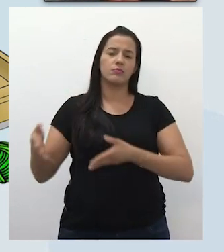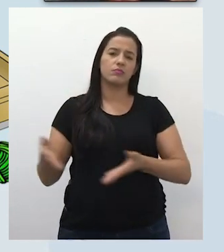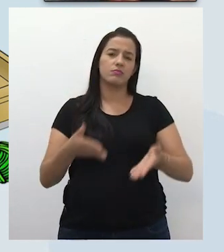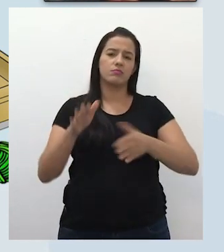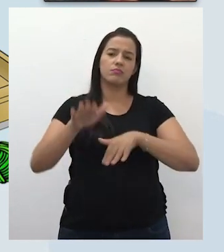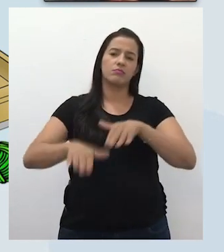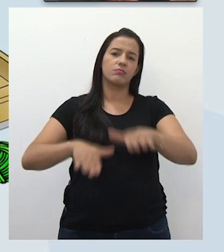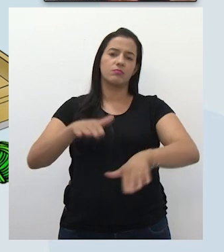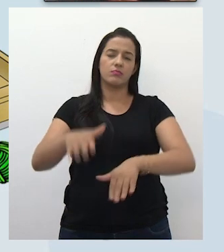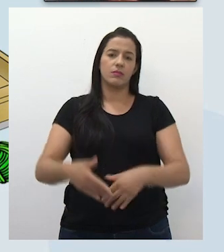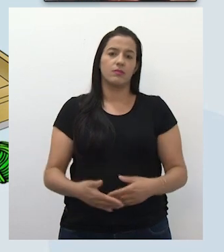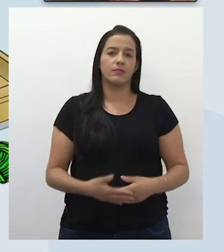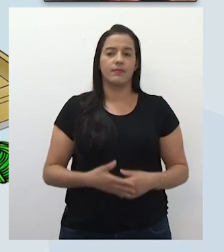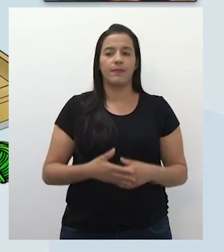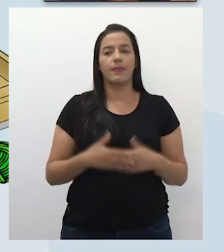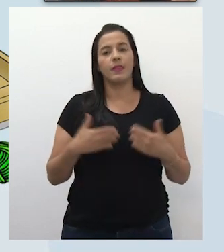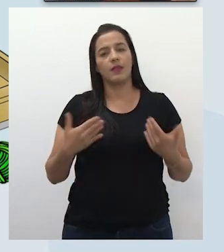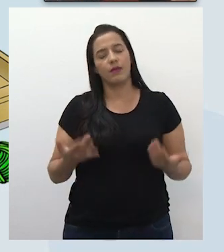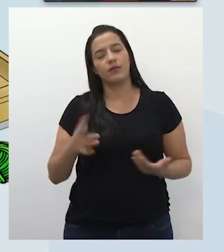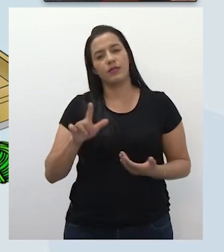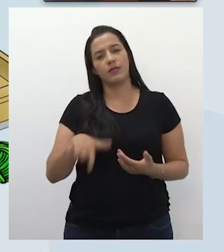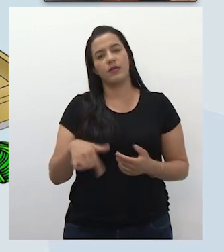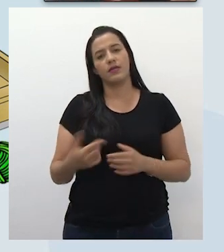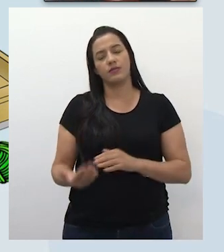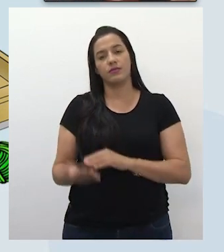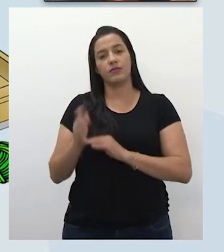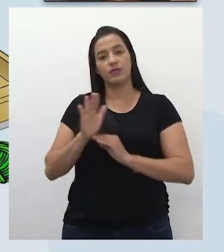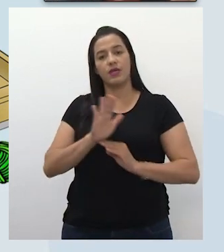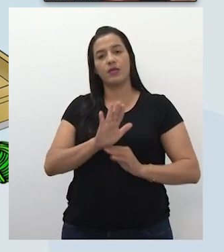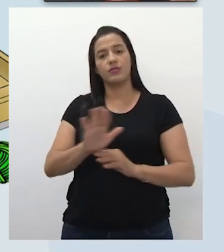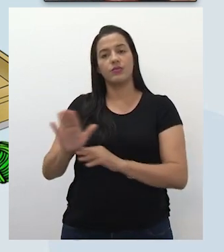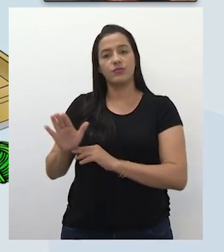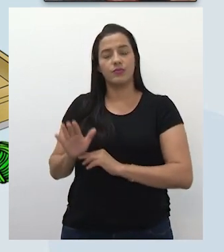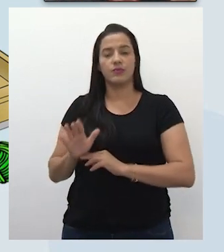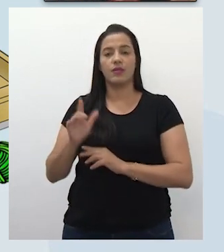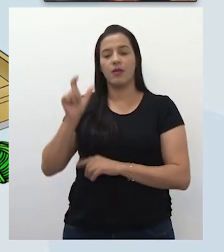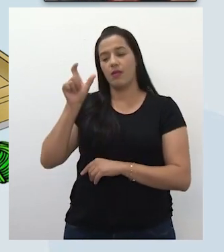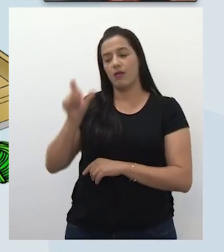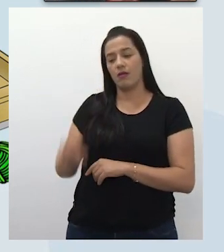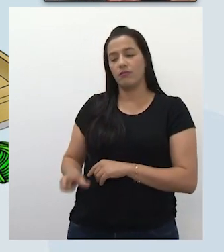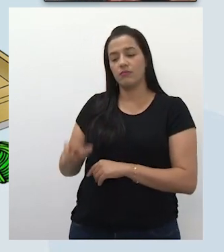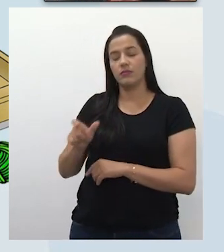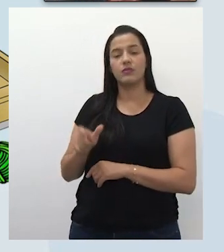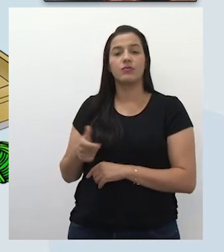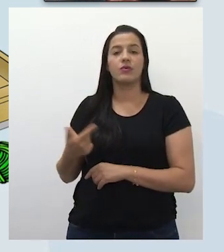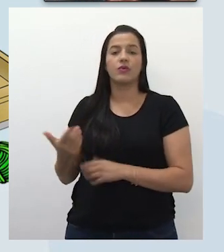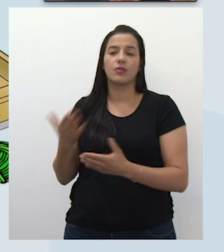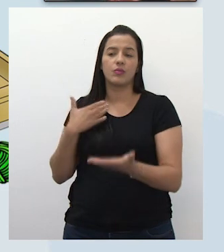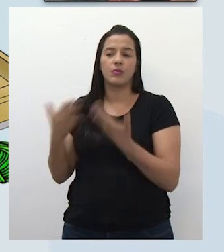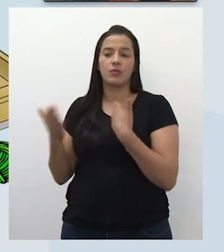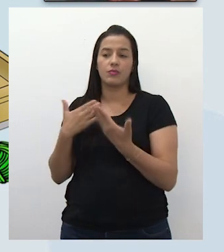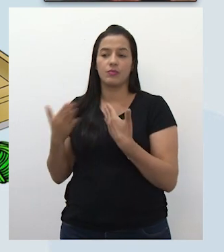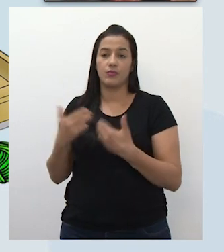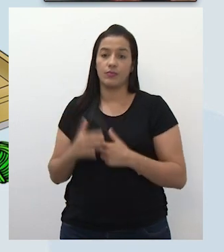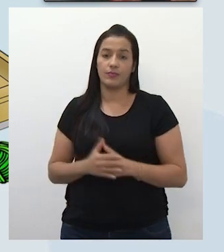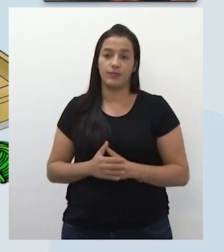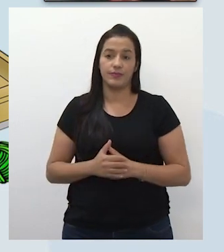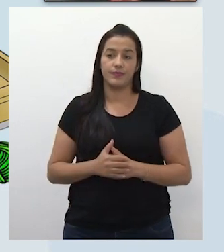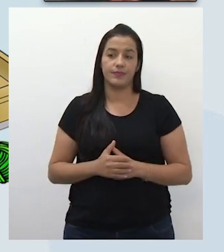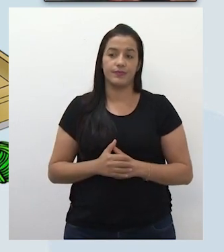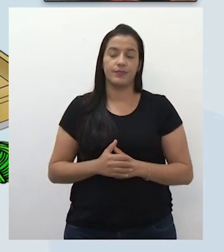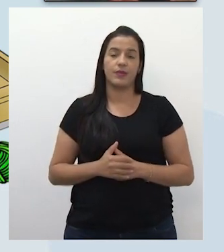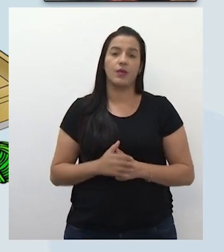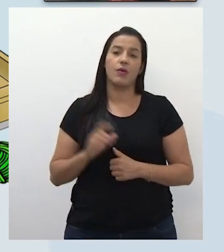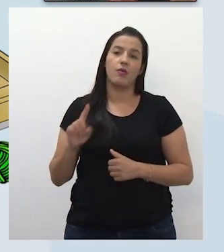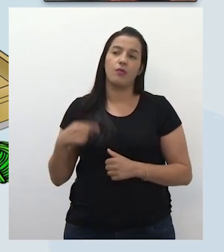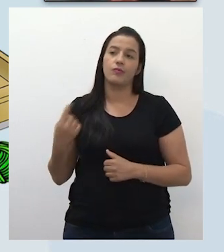né? Então, isso é que, de fato, ajuda o sujeito com quem eu estou tendo uma interlocução ou estou dando